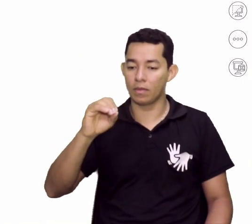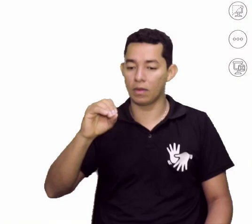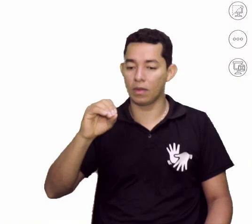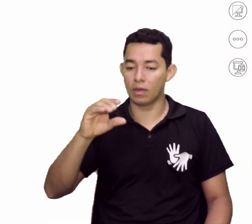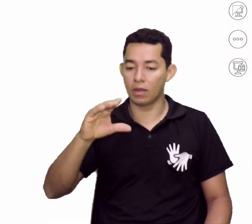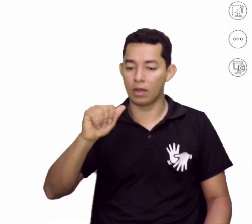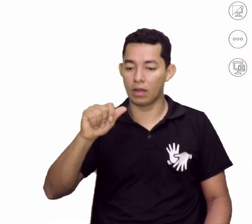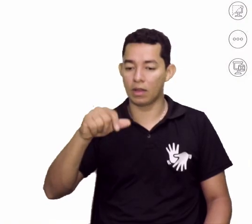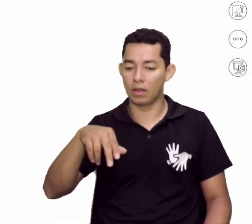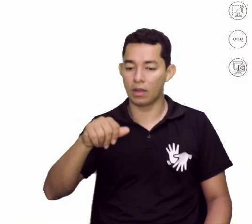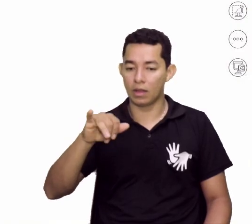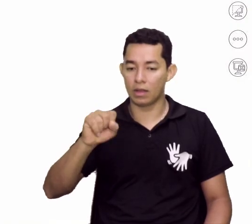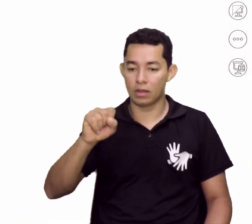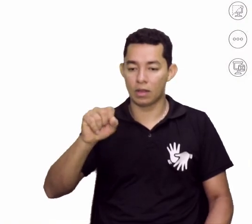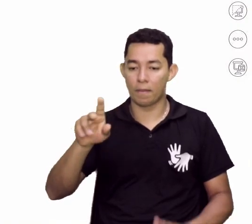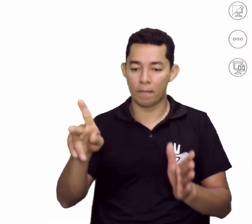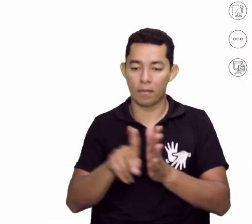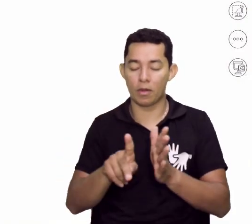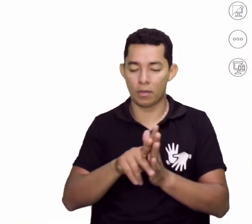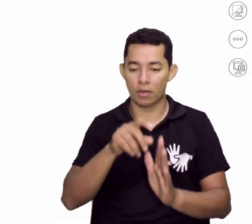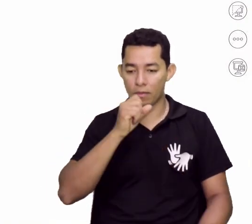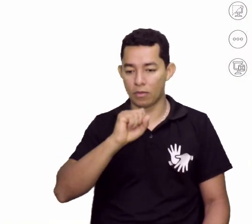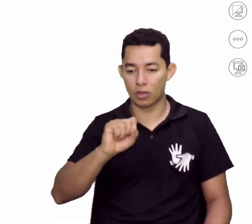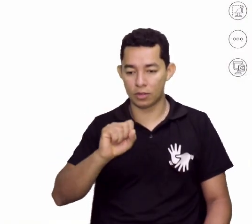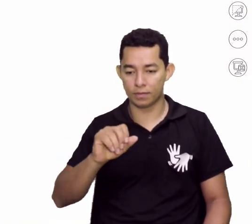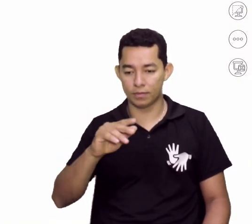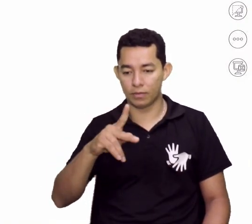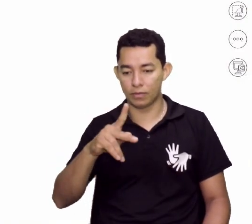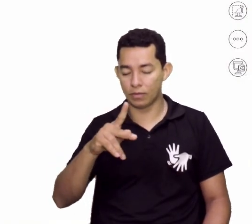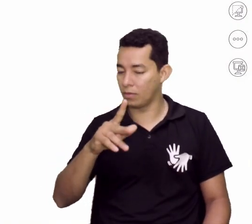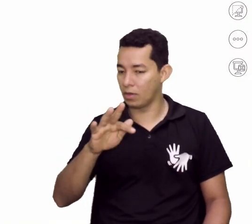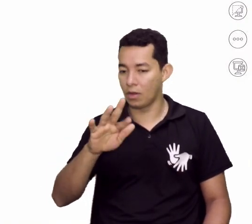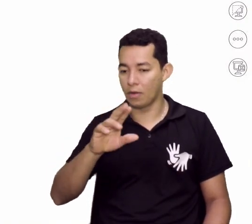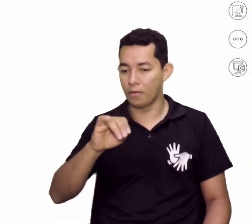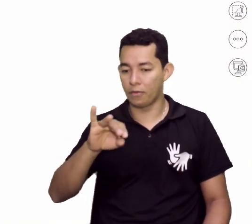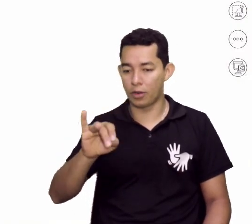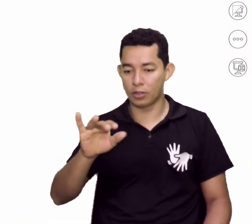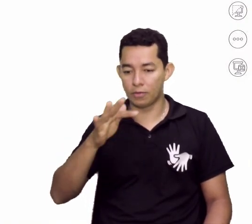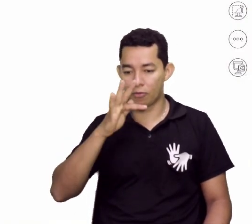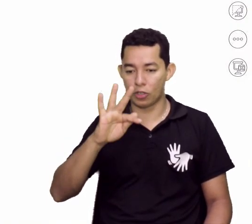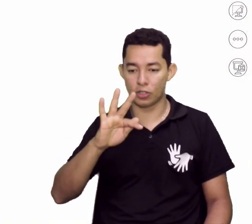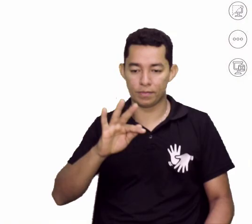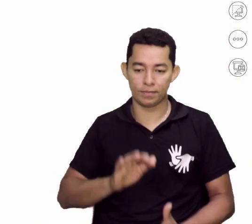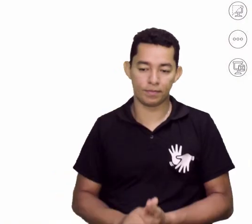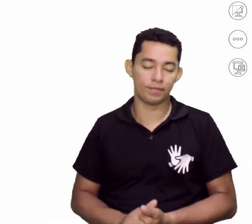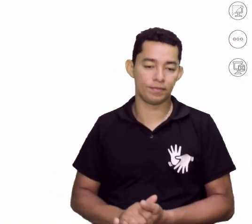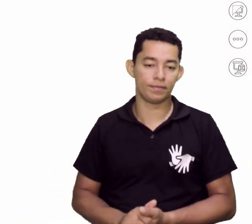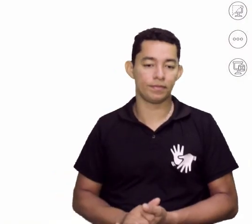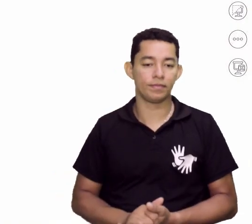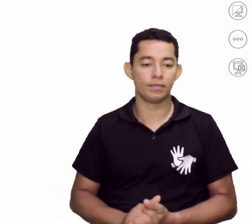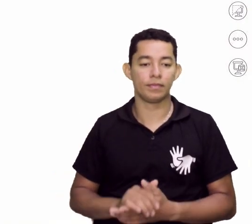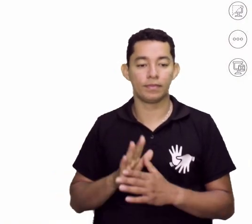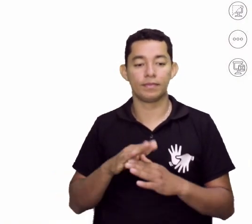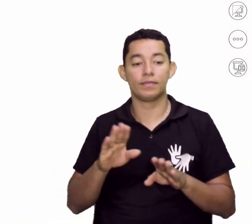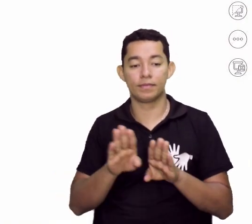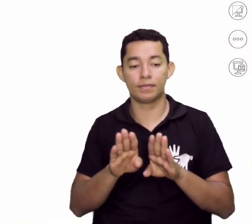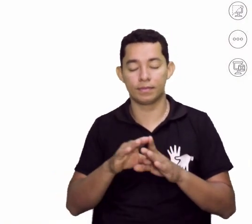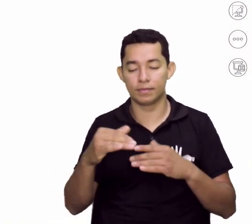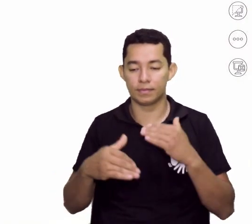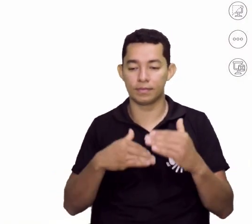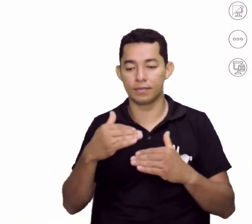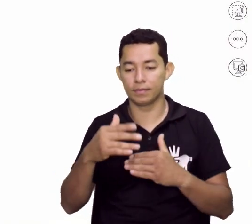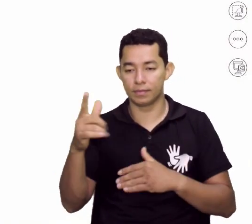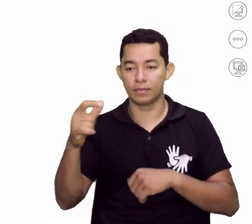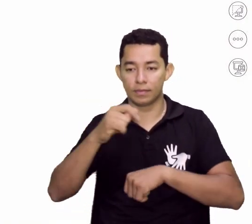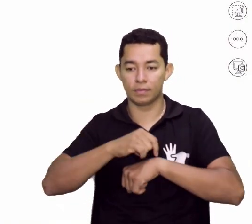psicanalista do Sigmund Freud. Tem também o Carl Jung, que trabalhou, desenvolveu também, pesquisou nessa mesma